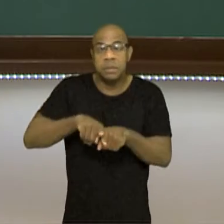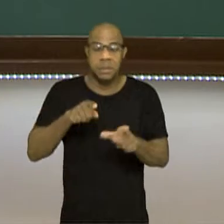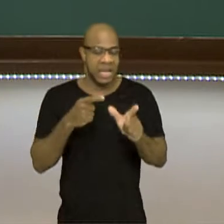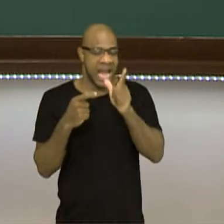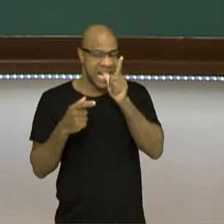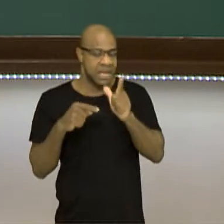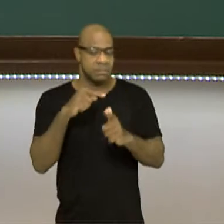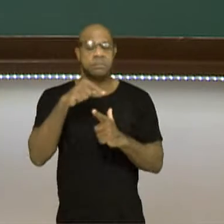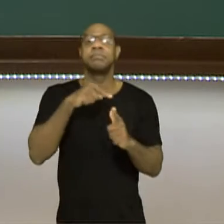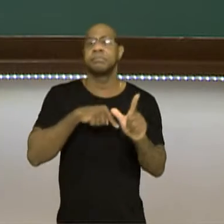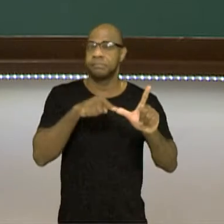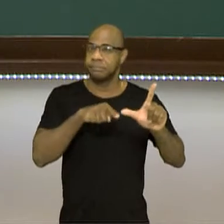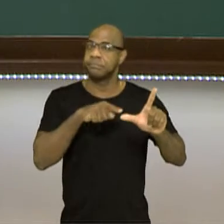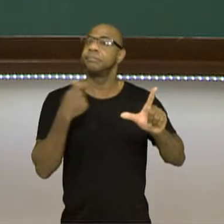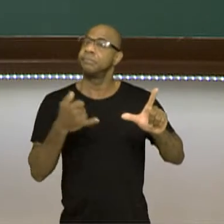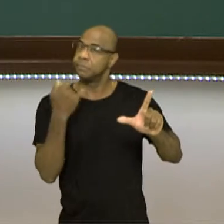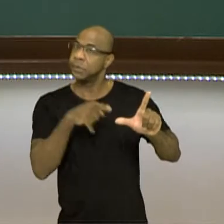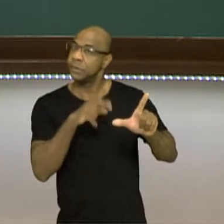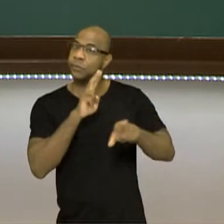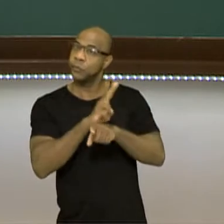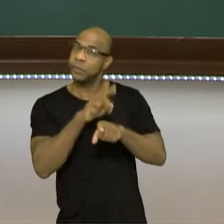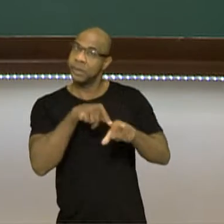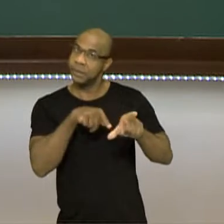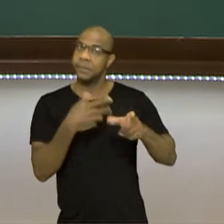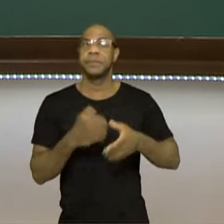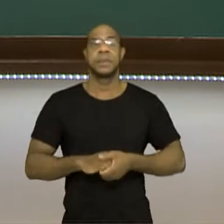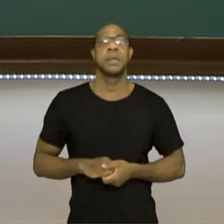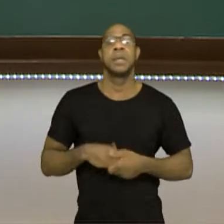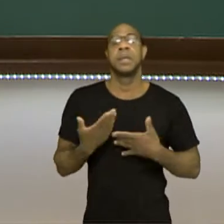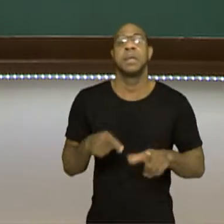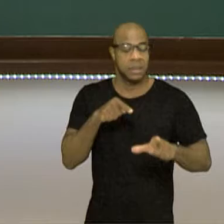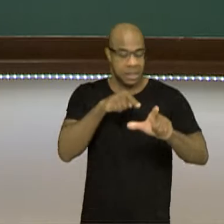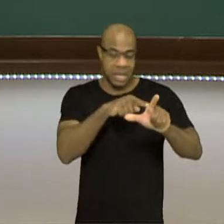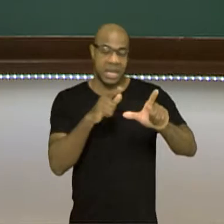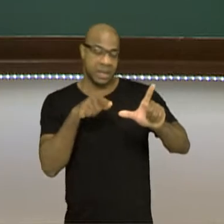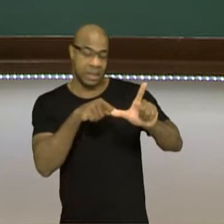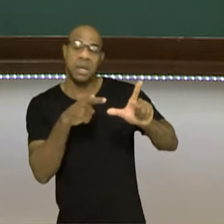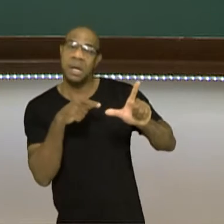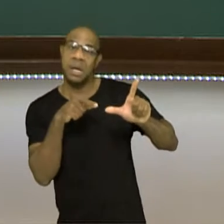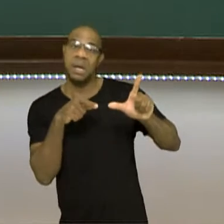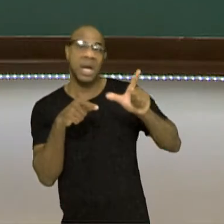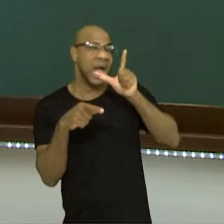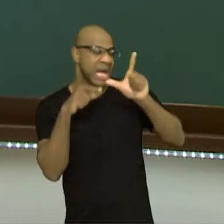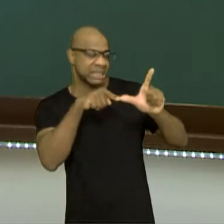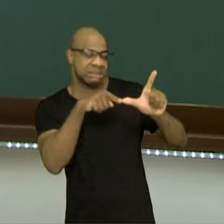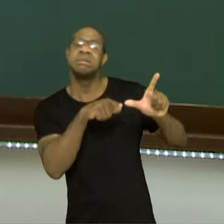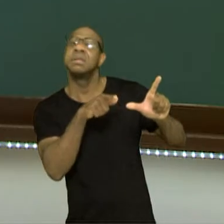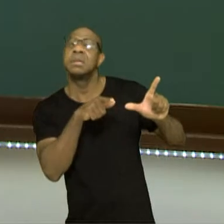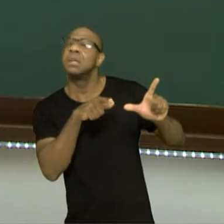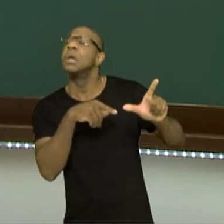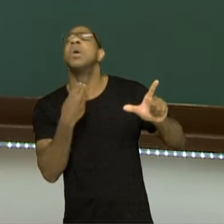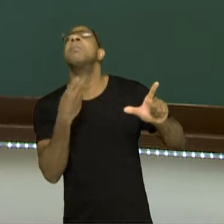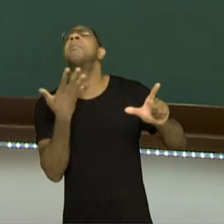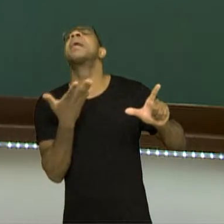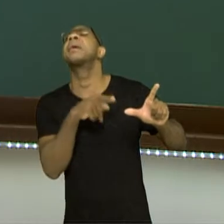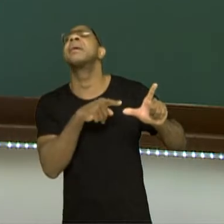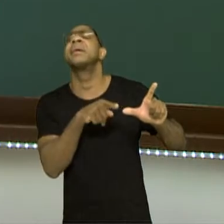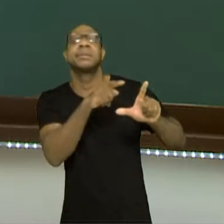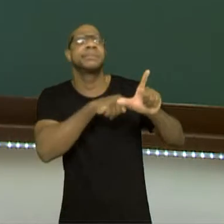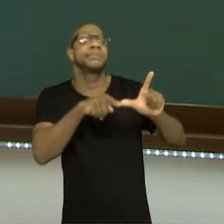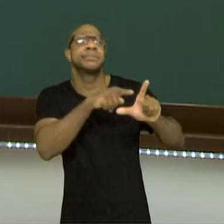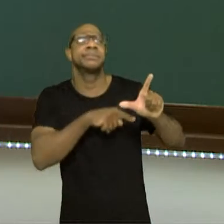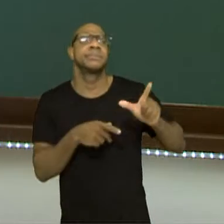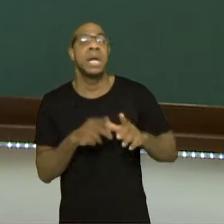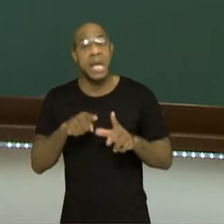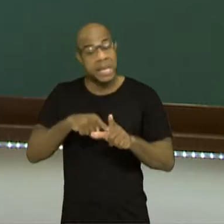do sistema genital masculino. O sistema genital masculino, qual é a função dele afinal? Então, ele